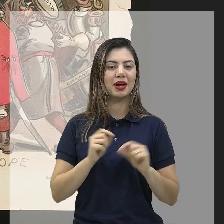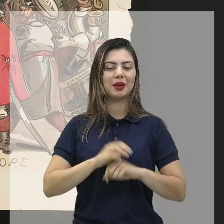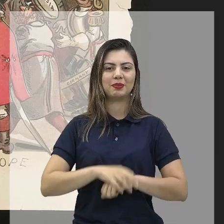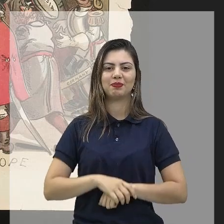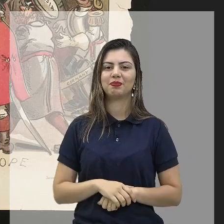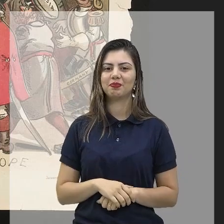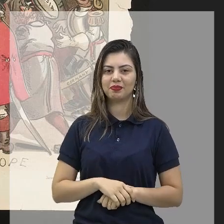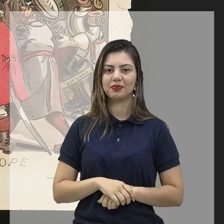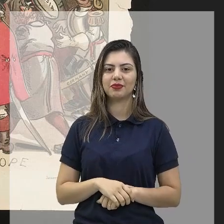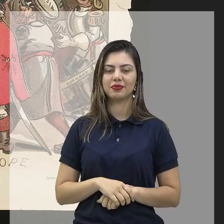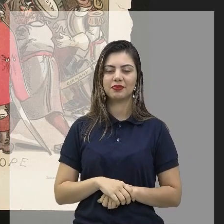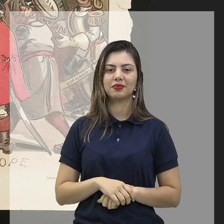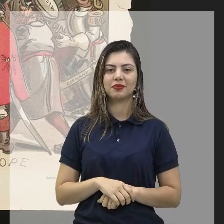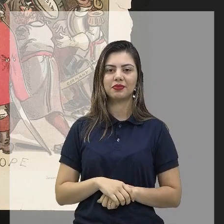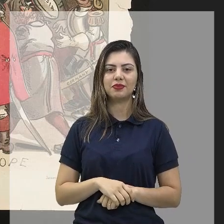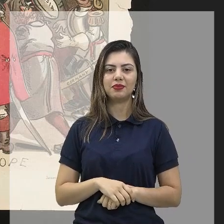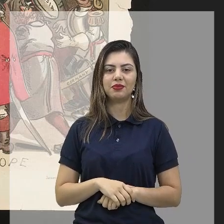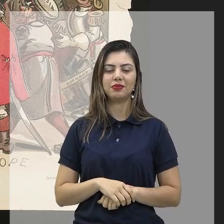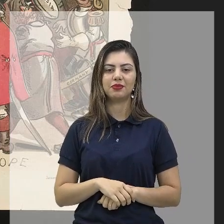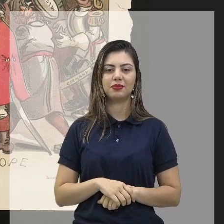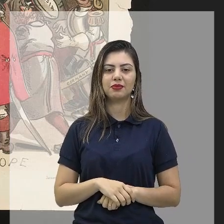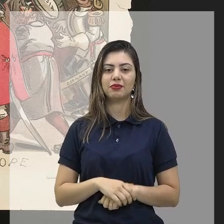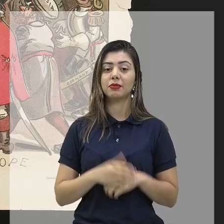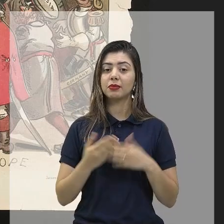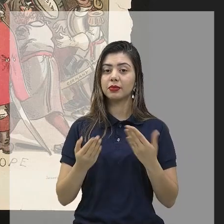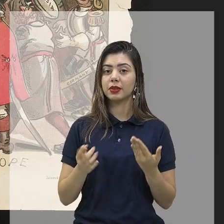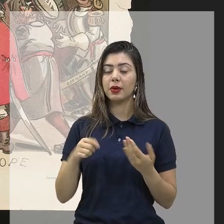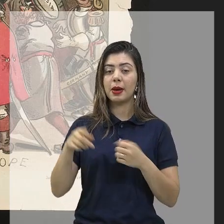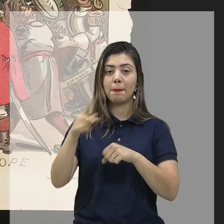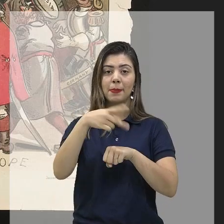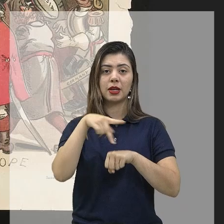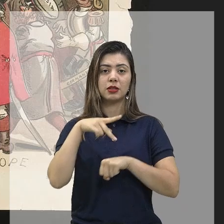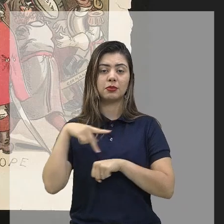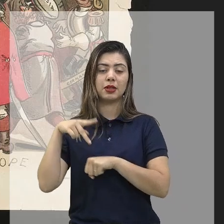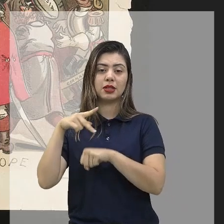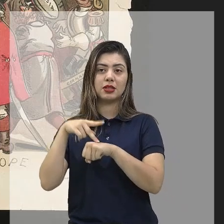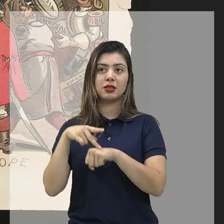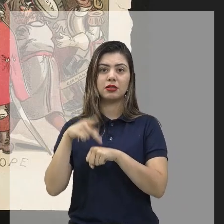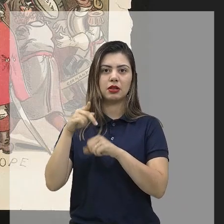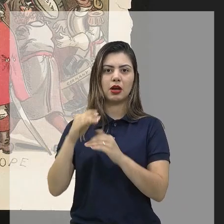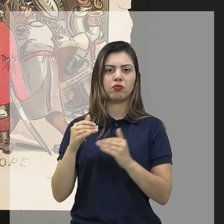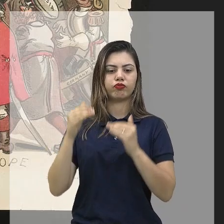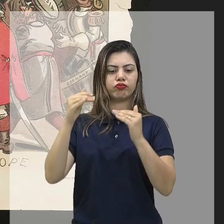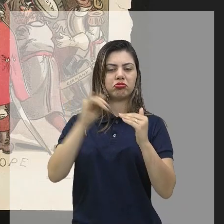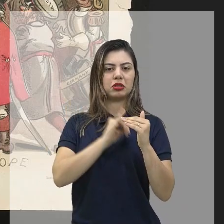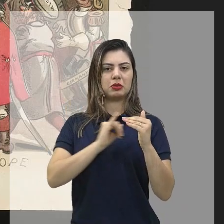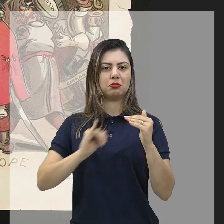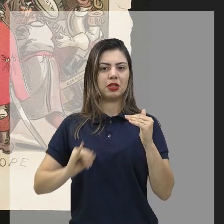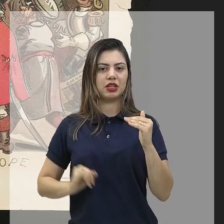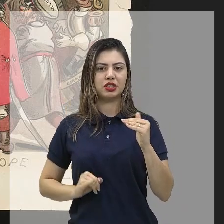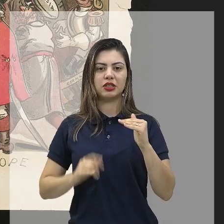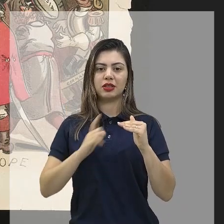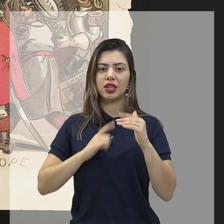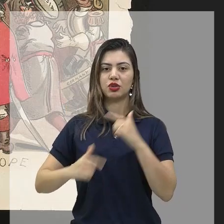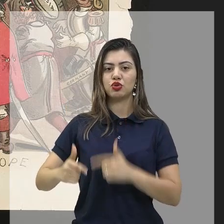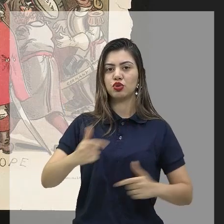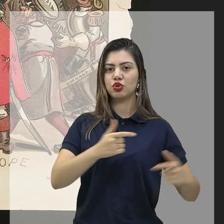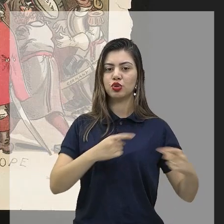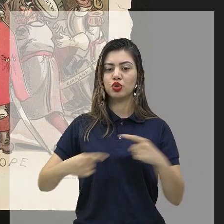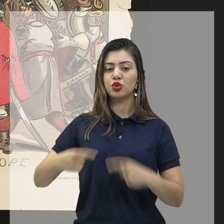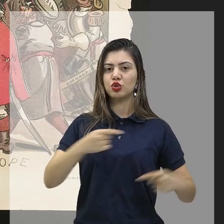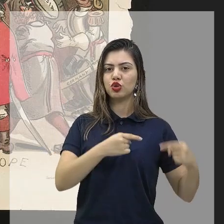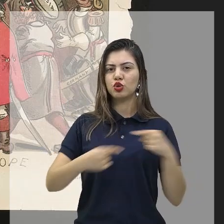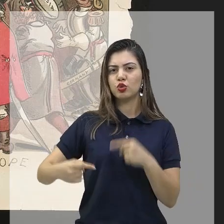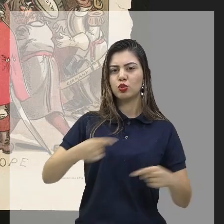mostra exatamente o quê, não é mesmo? Esses países imperialistas, então, disputando territórios, tá certo? Em